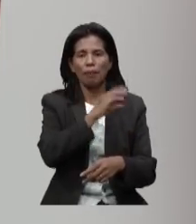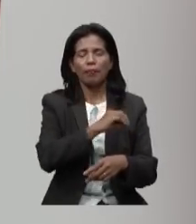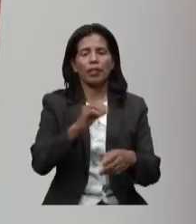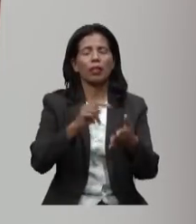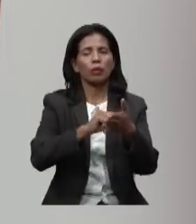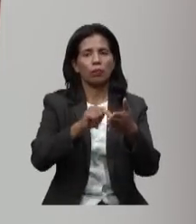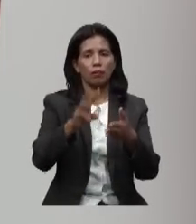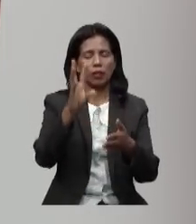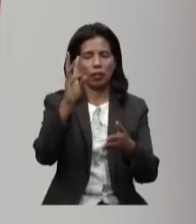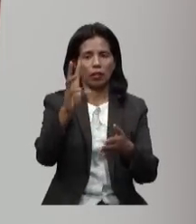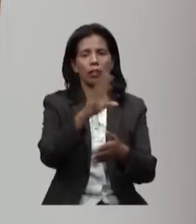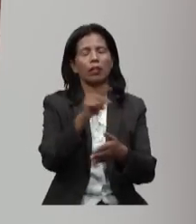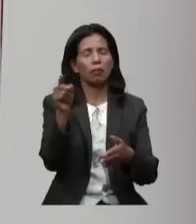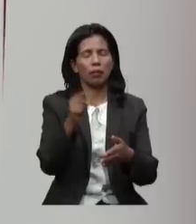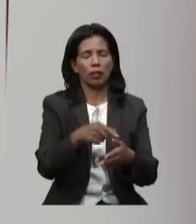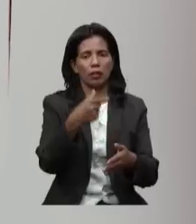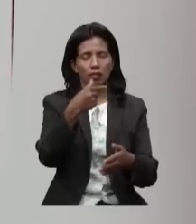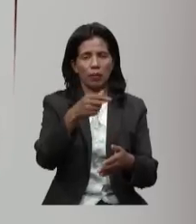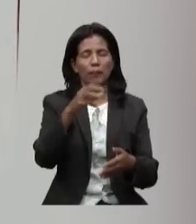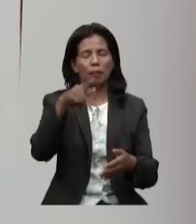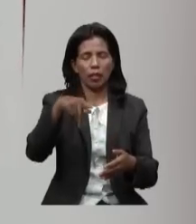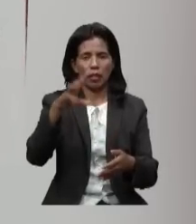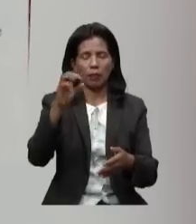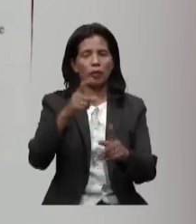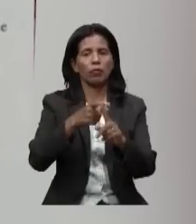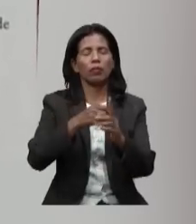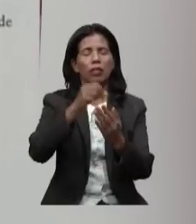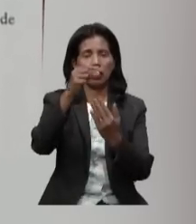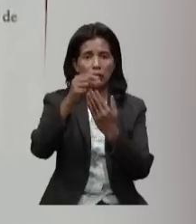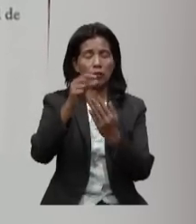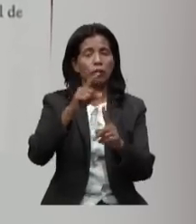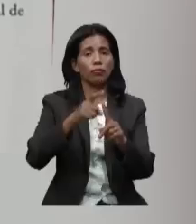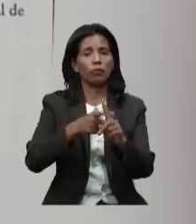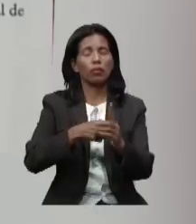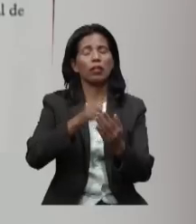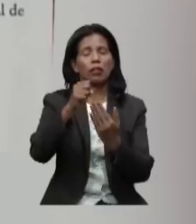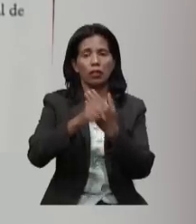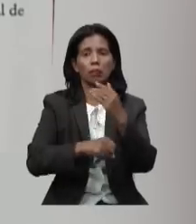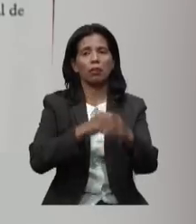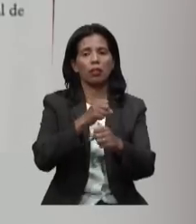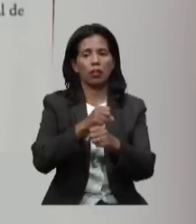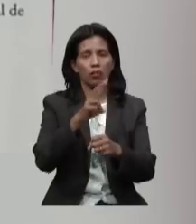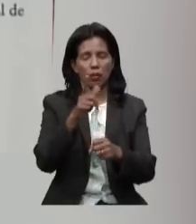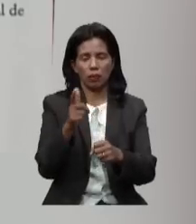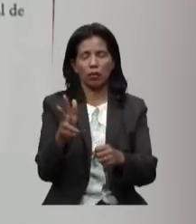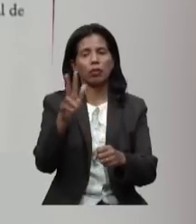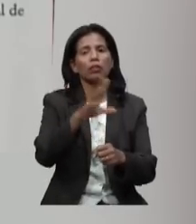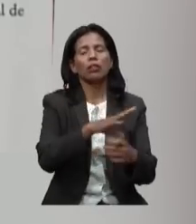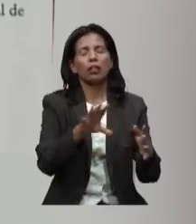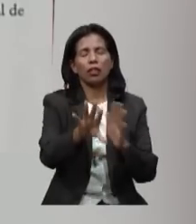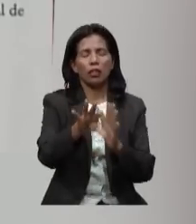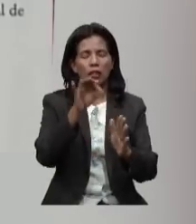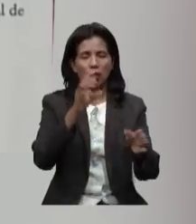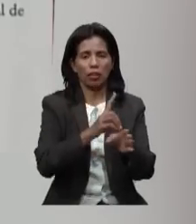número nen barra ZGPM fulan setembro tina rihun rua Ruanulu Recintolu no meia Longinus Monteiro ba